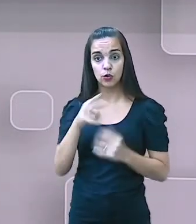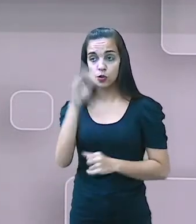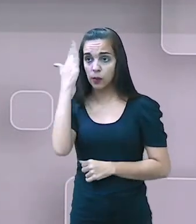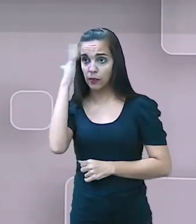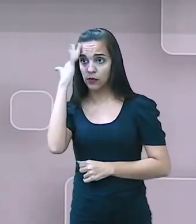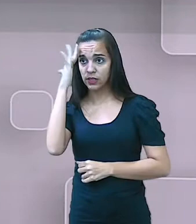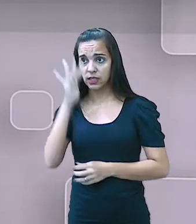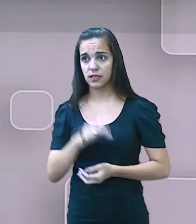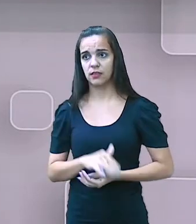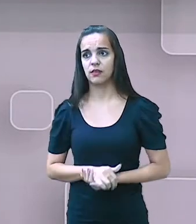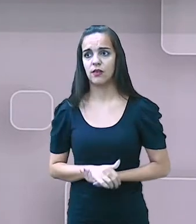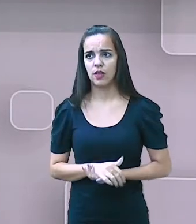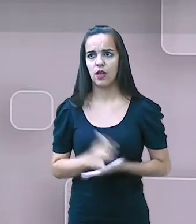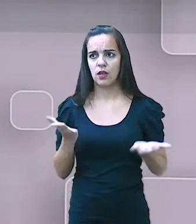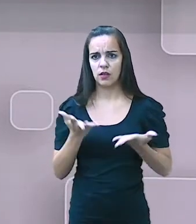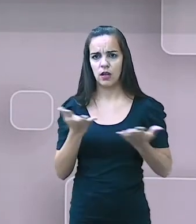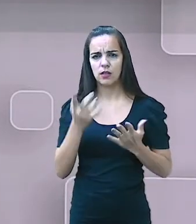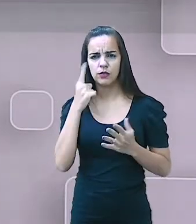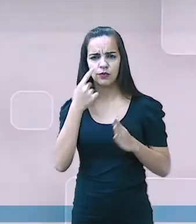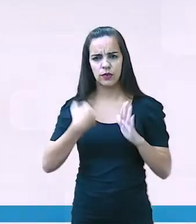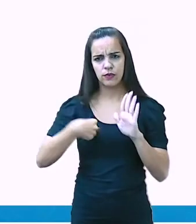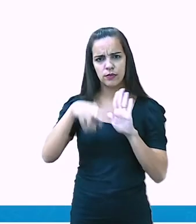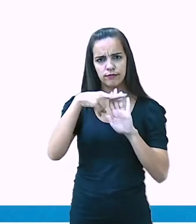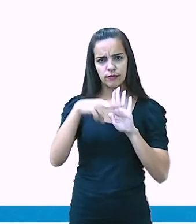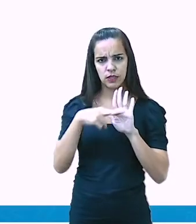Veja comigo aqui na tela.